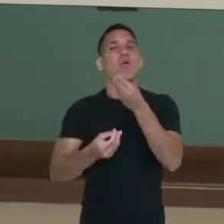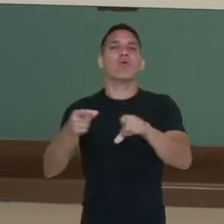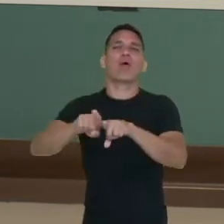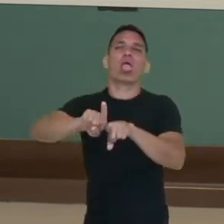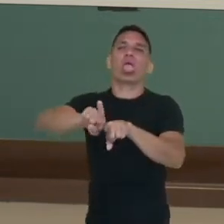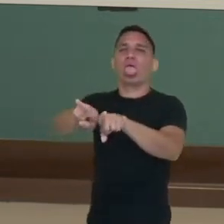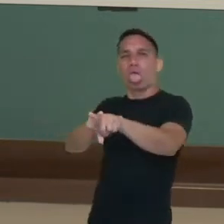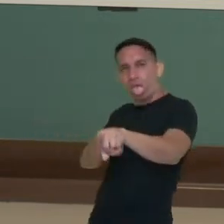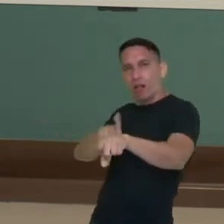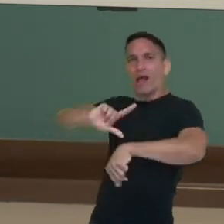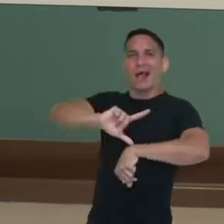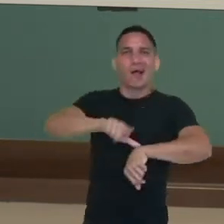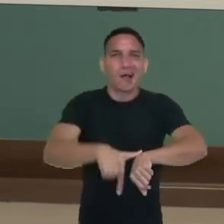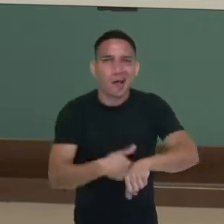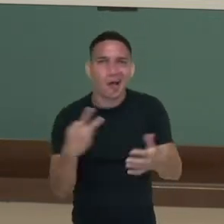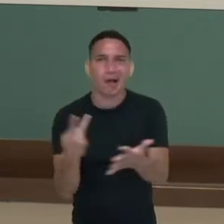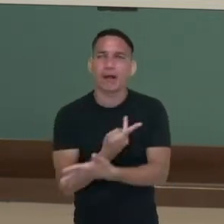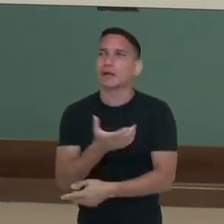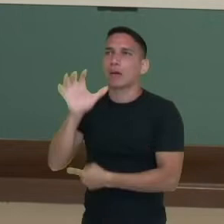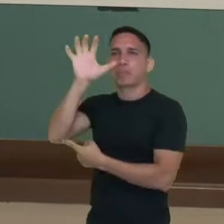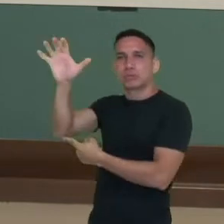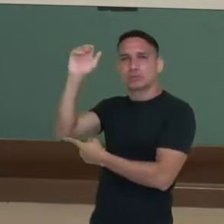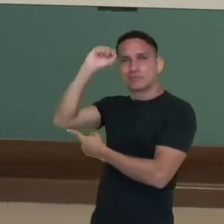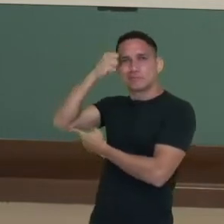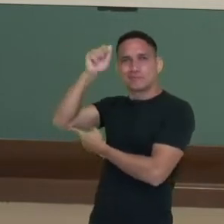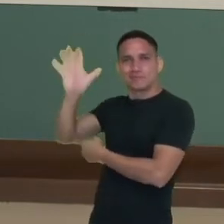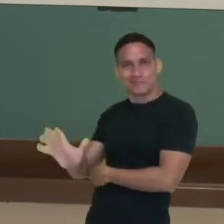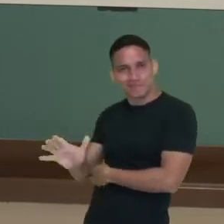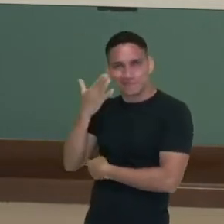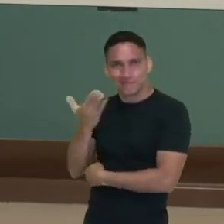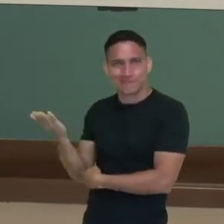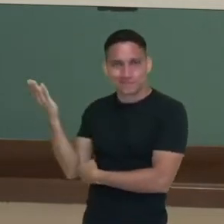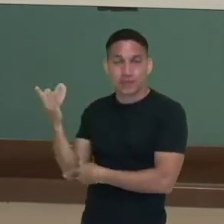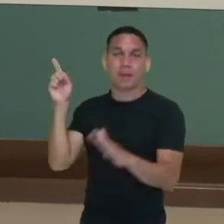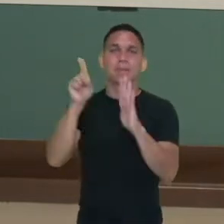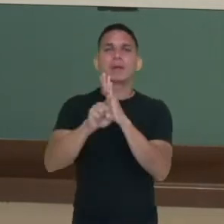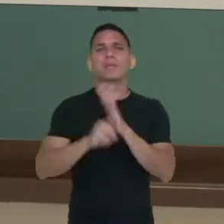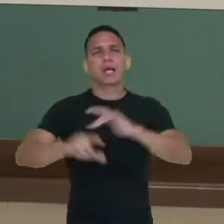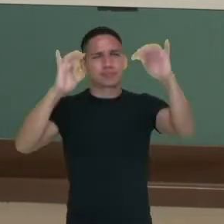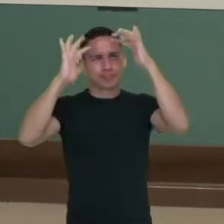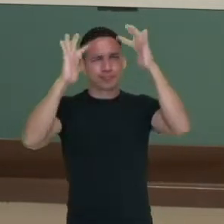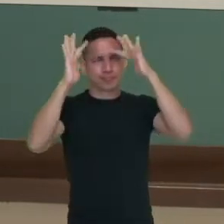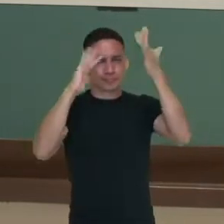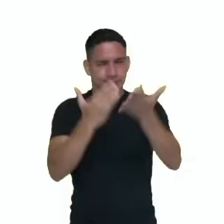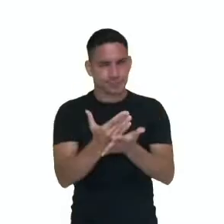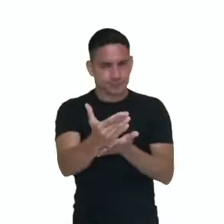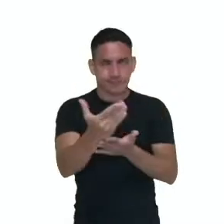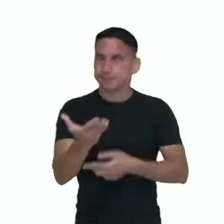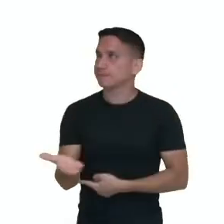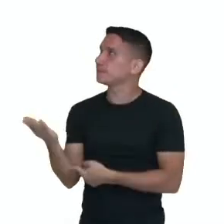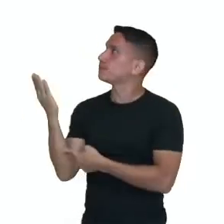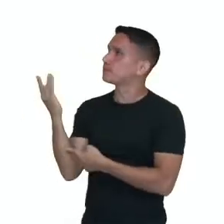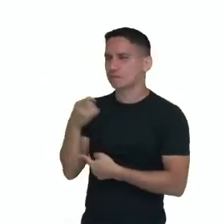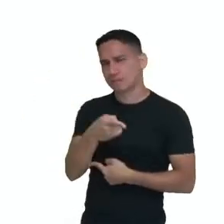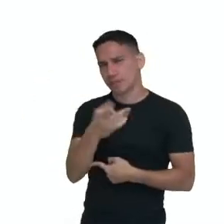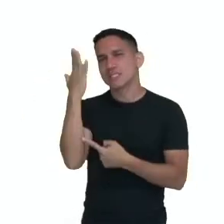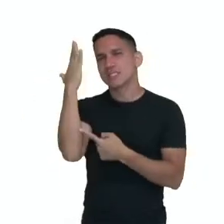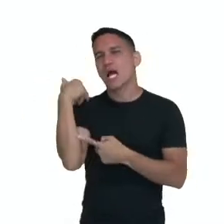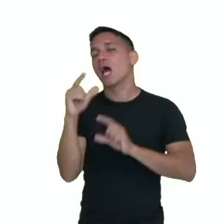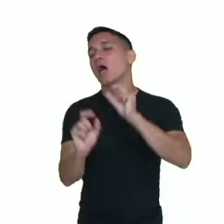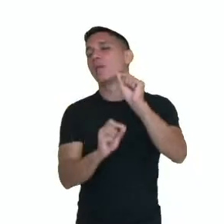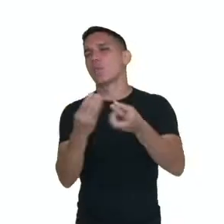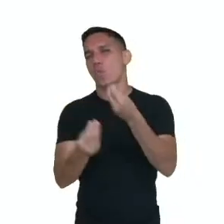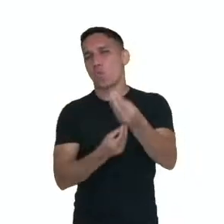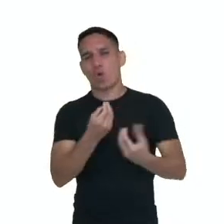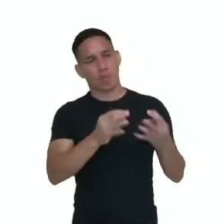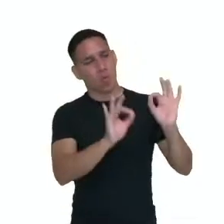econômico nesse continente, tá bom? Vamos lá então para as perguntas para reflexão. Vocês sabem como